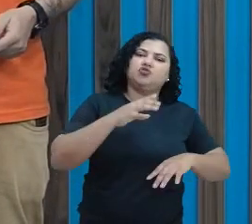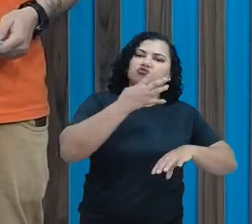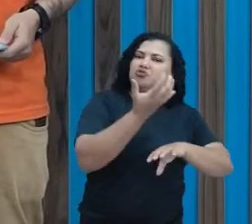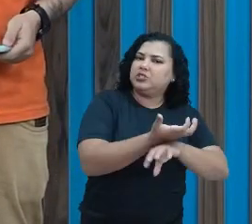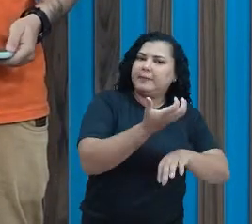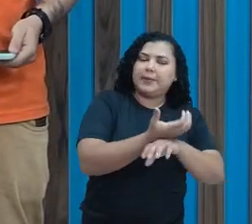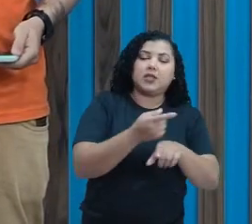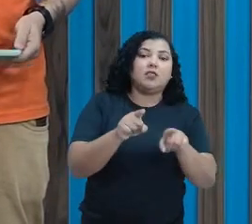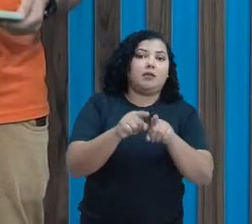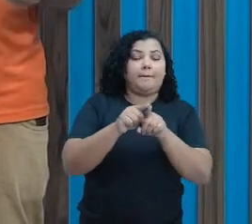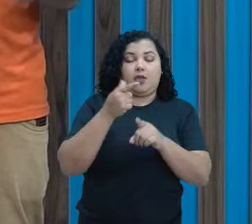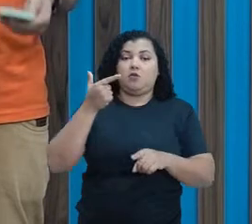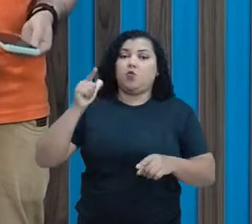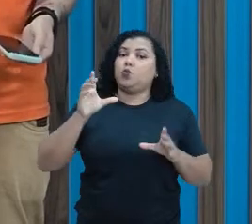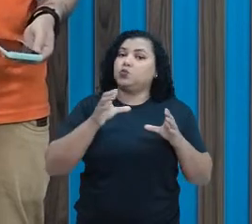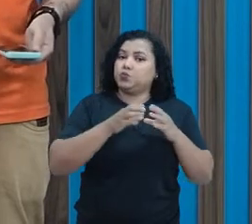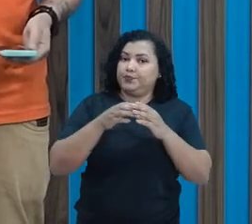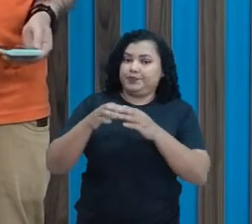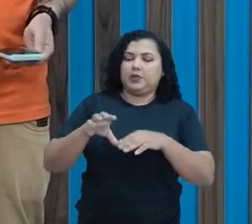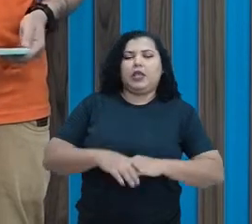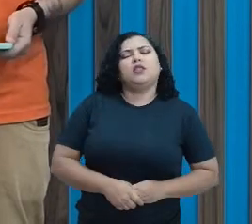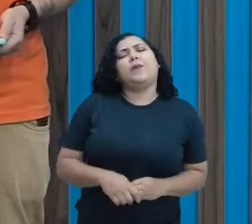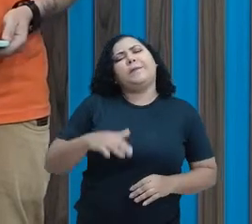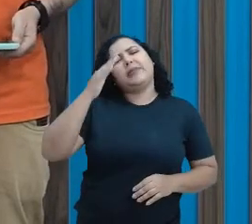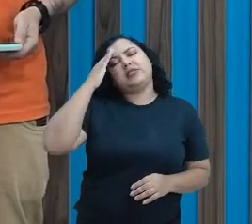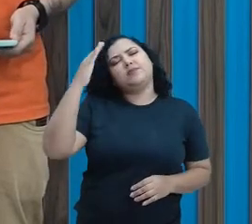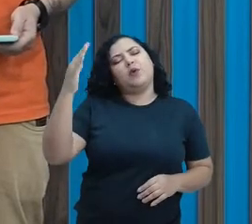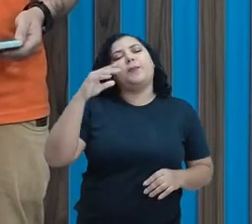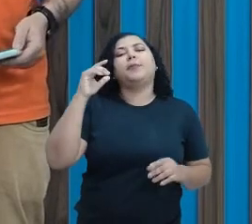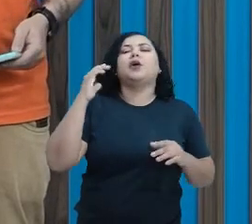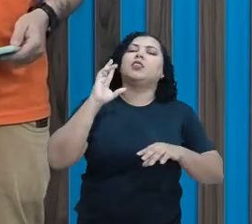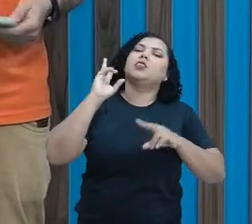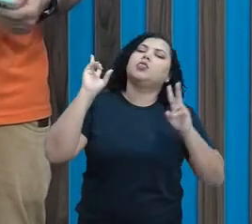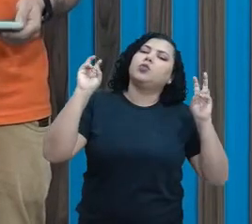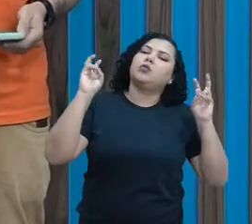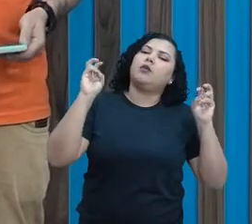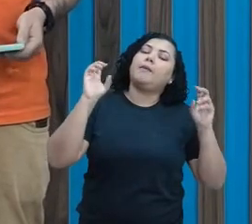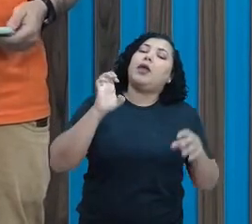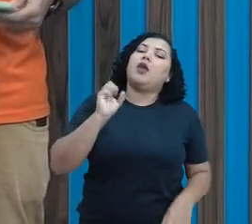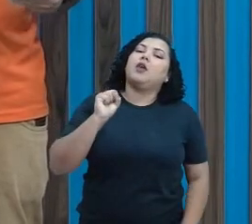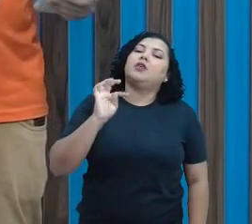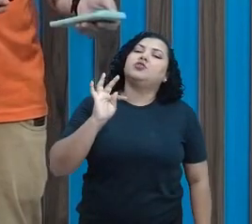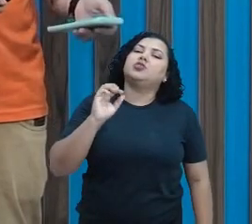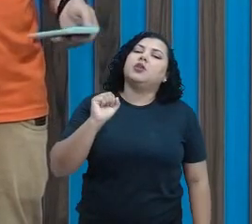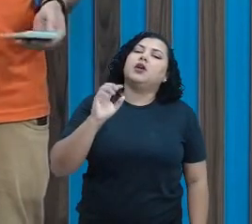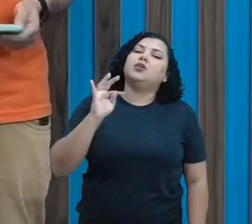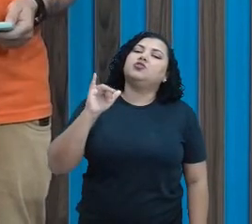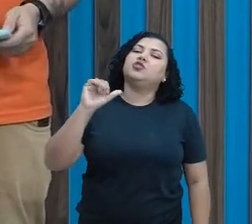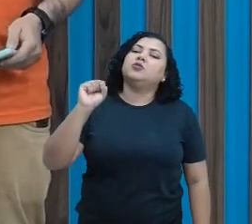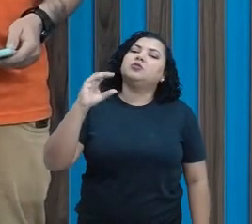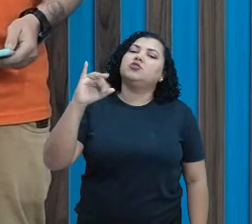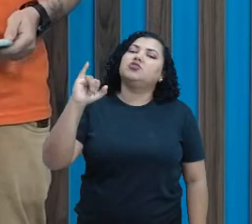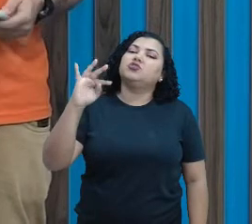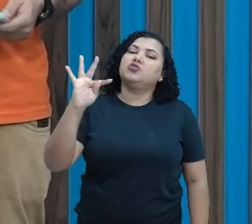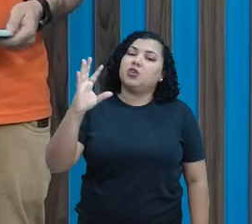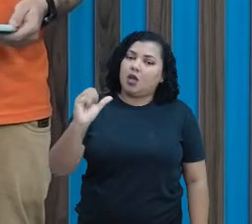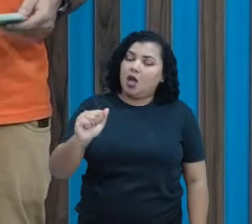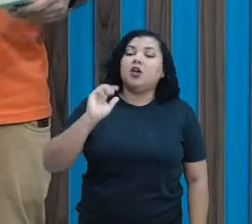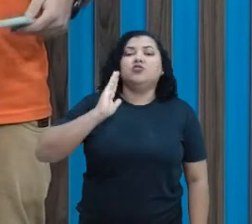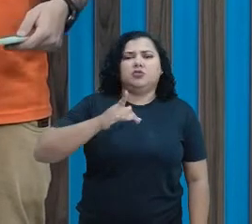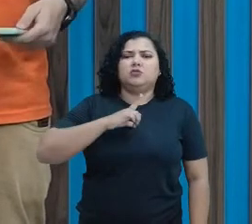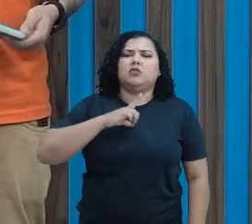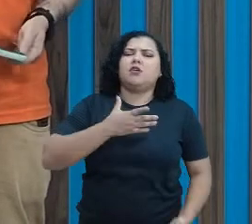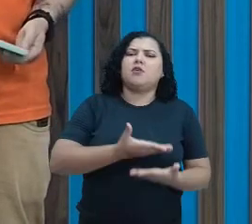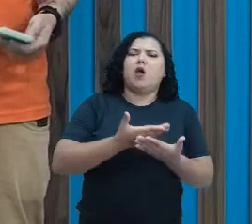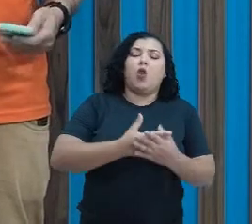outras turmas também, tá certo? E especificamente no tema estatística, a gente já teve algumas aulas, tanto lá no 8º ano, quanto aqui